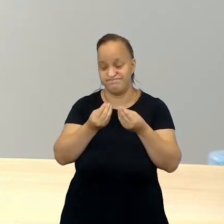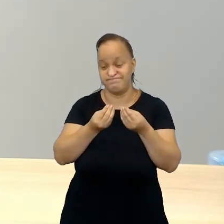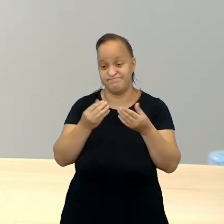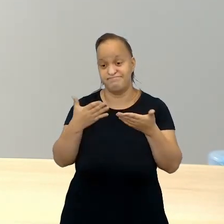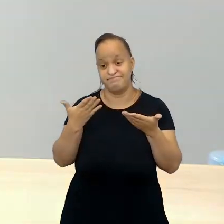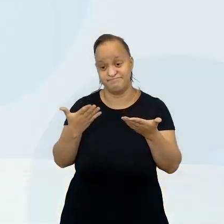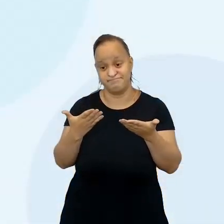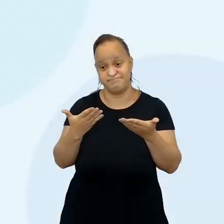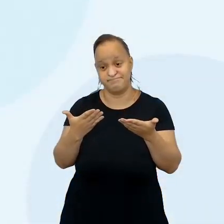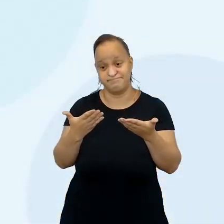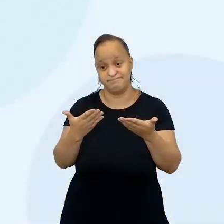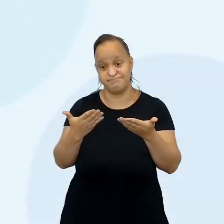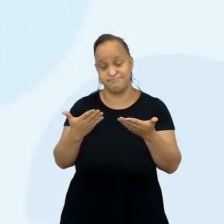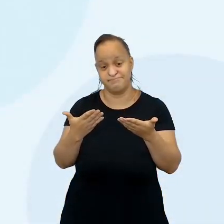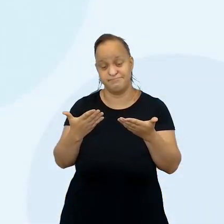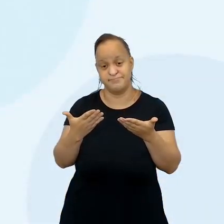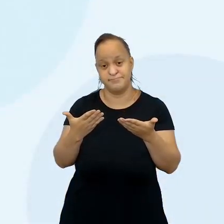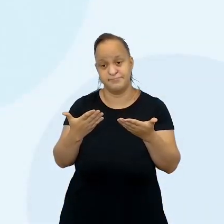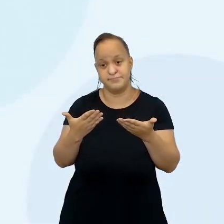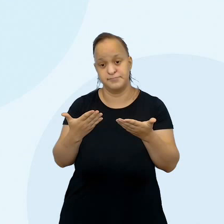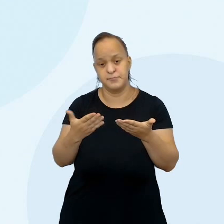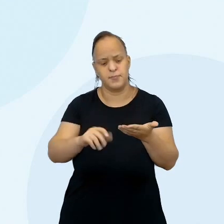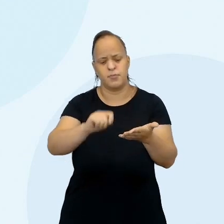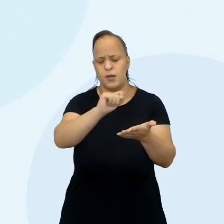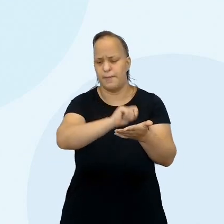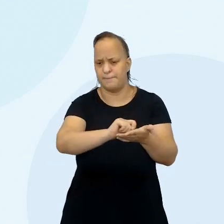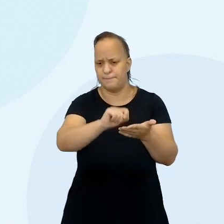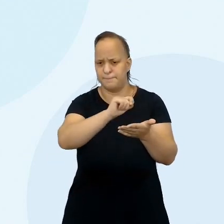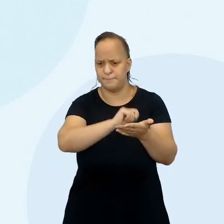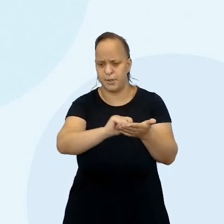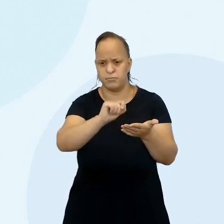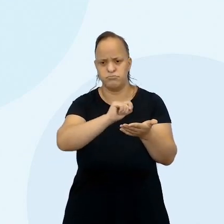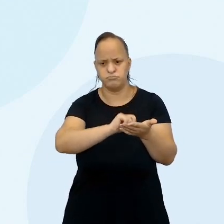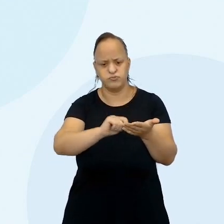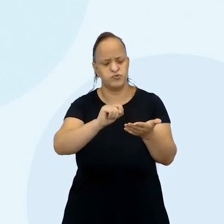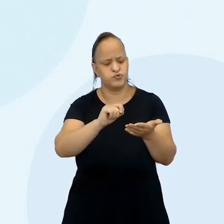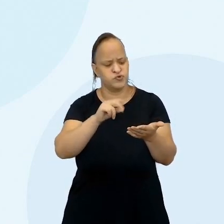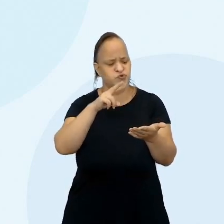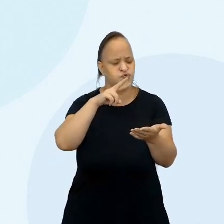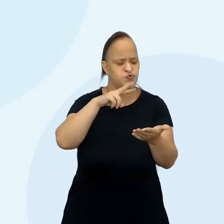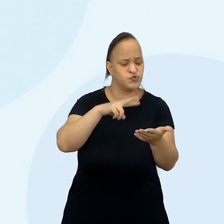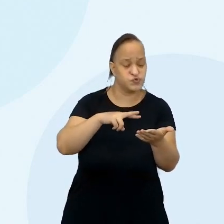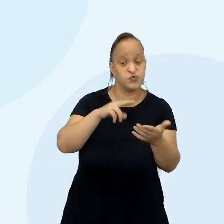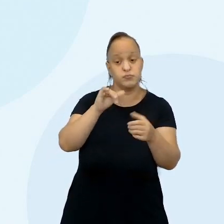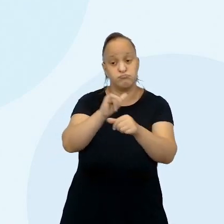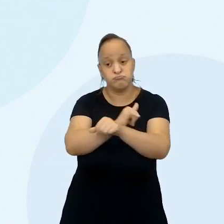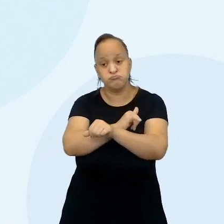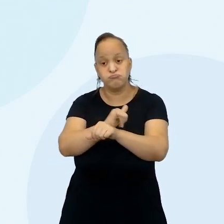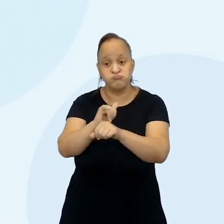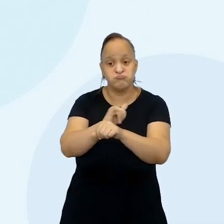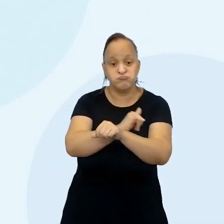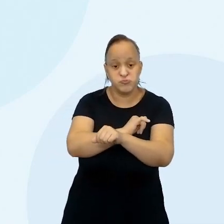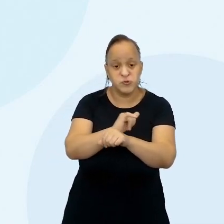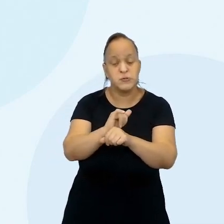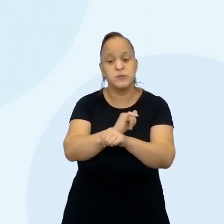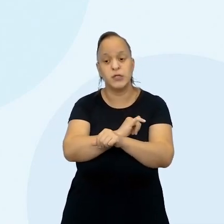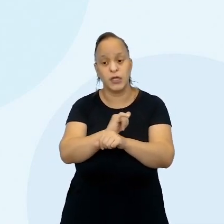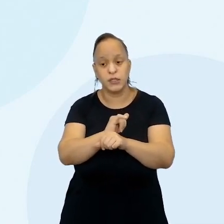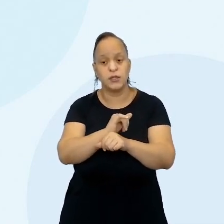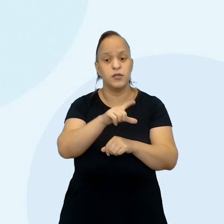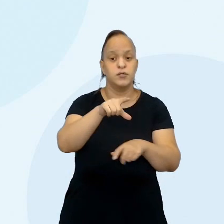Então, eu vou acompanhar os primeiros registros, apontar as estratégias que eu estou utilizando para fazer